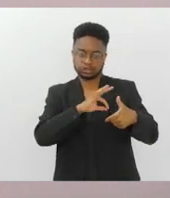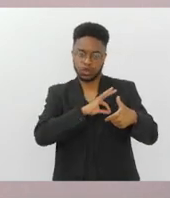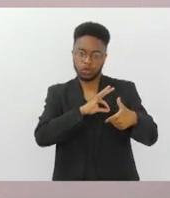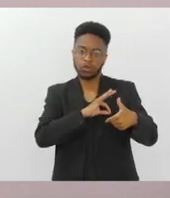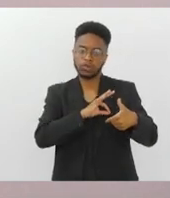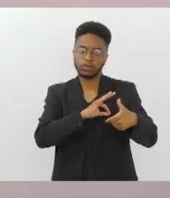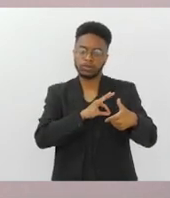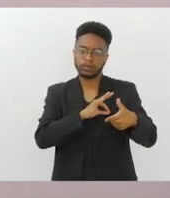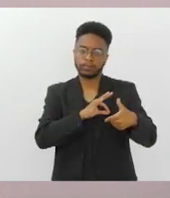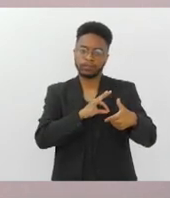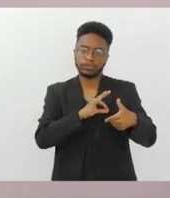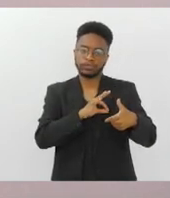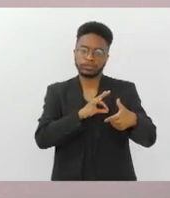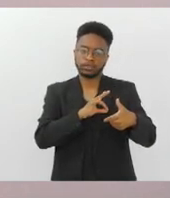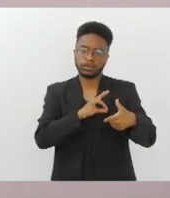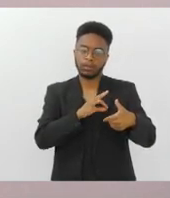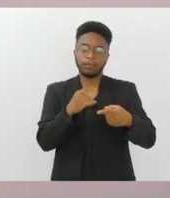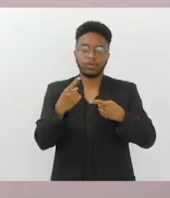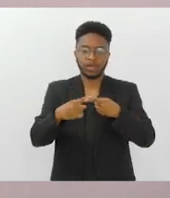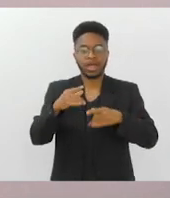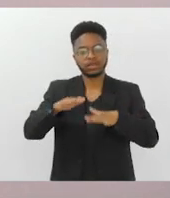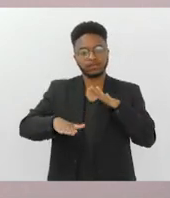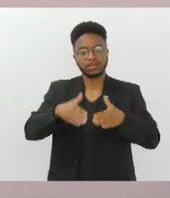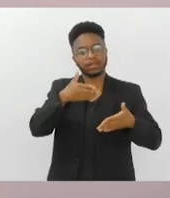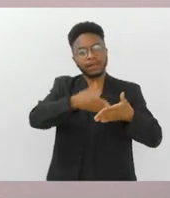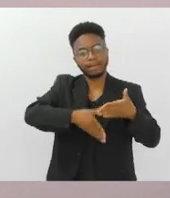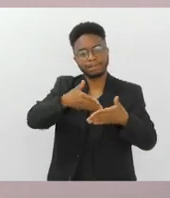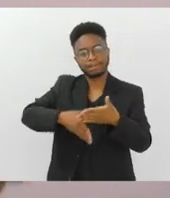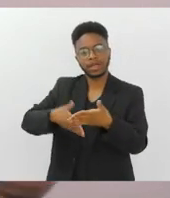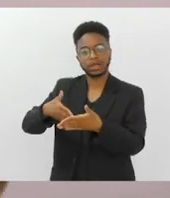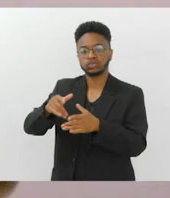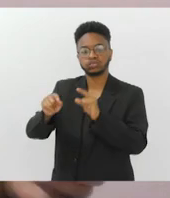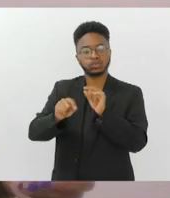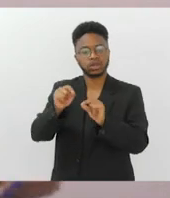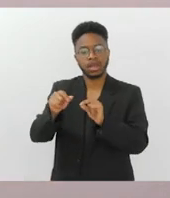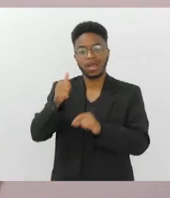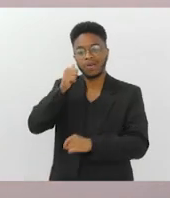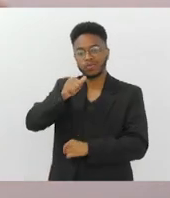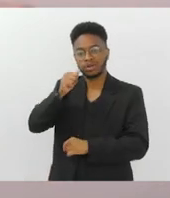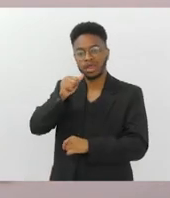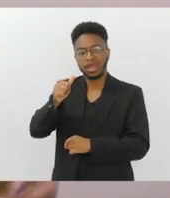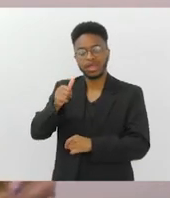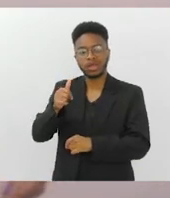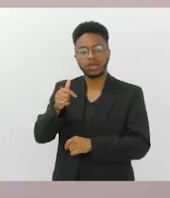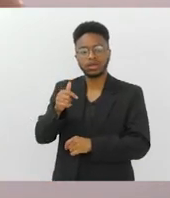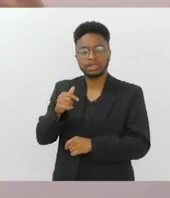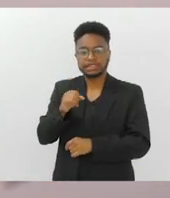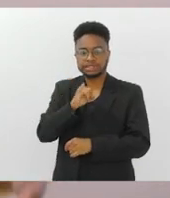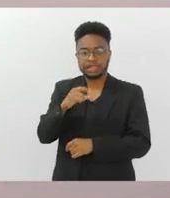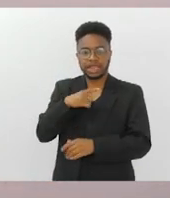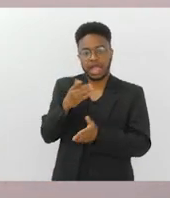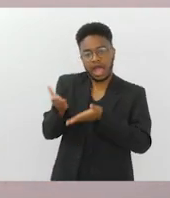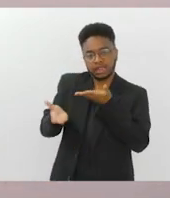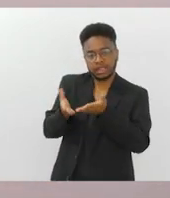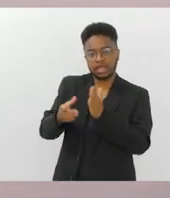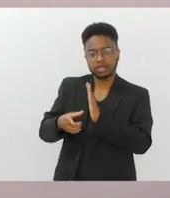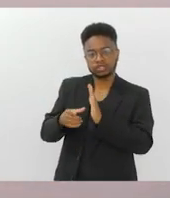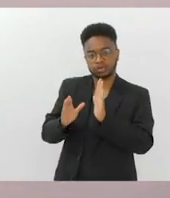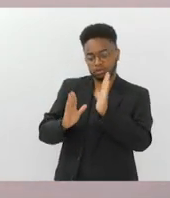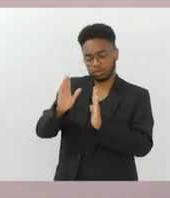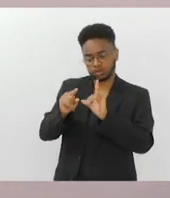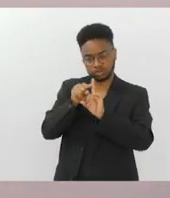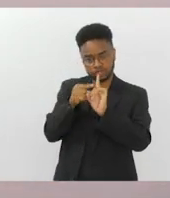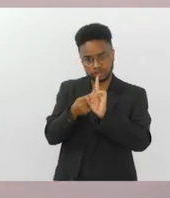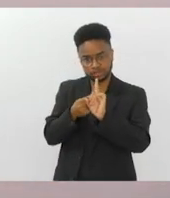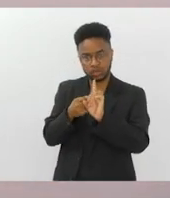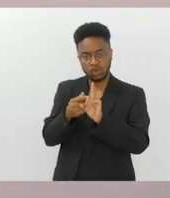com relação ao impedimento de chegada dessa mulher que está fazendo o pré-natal nas clínicas